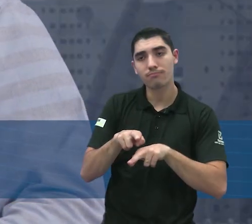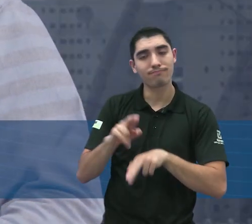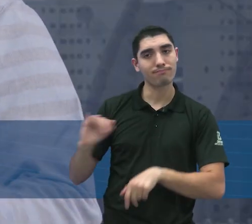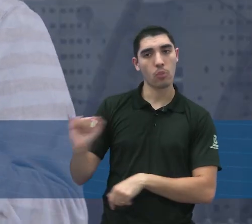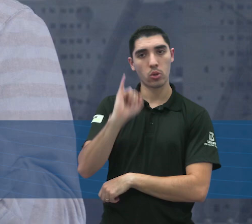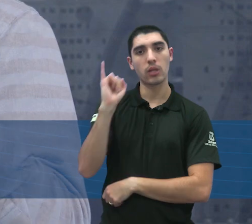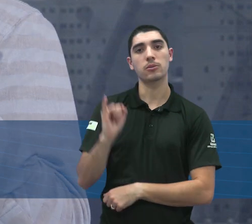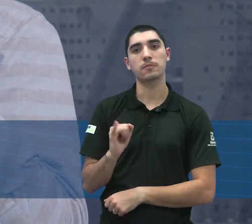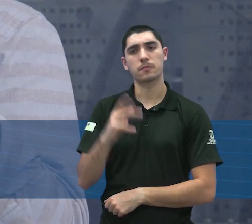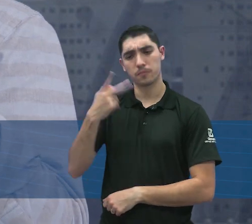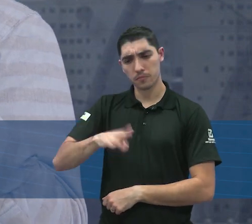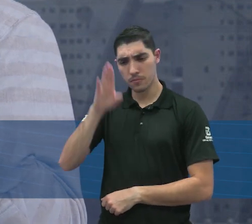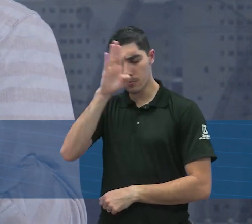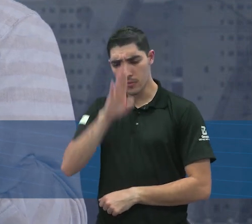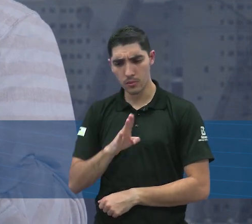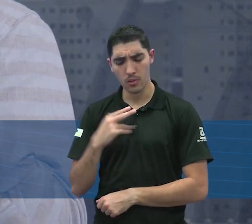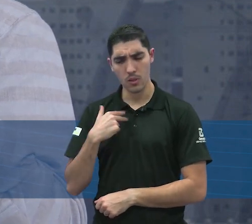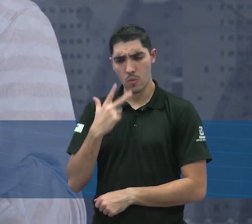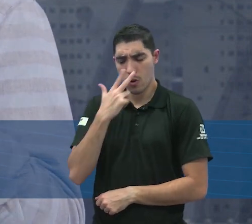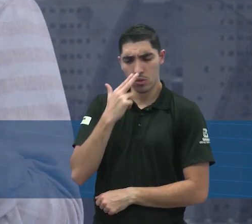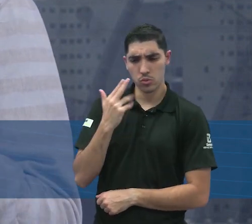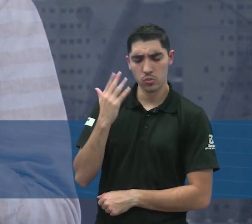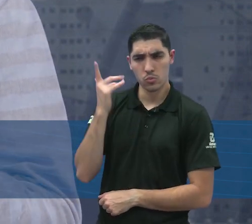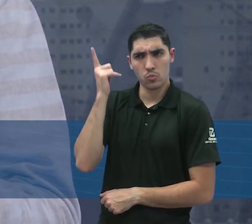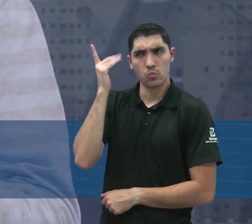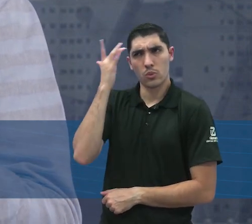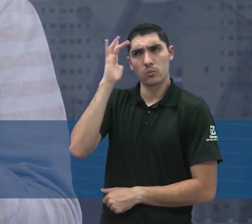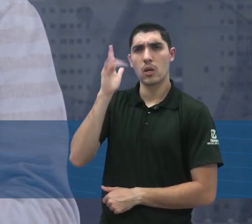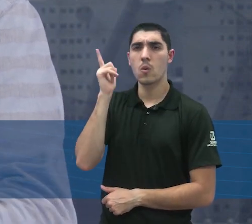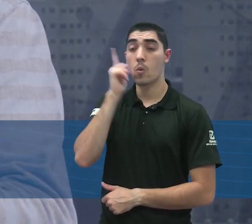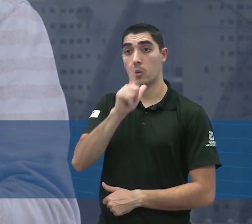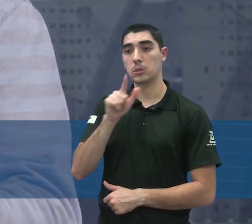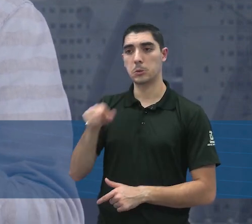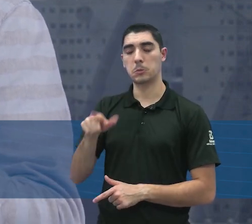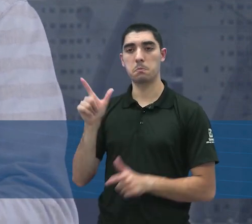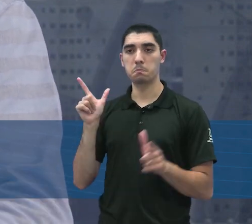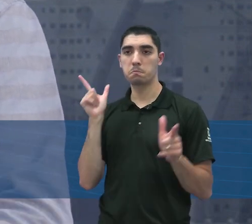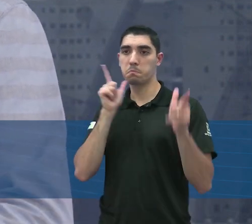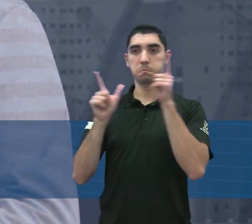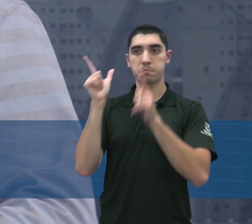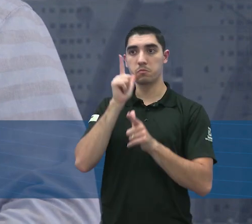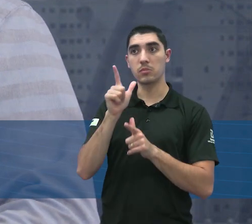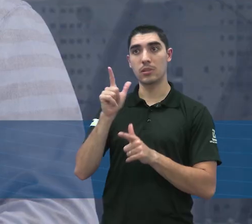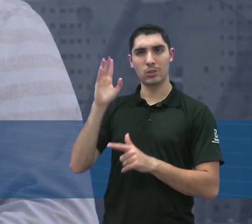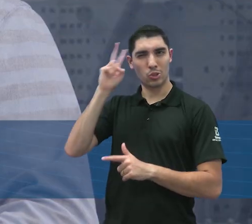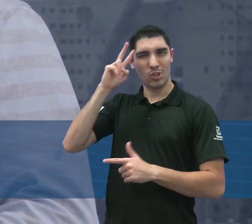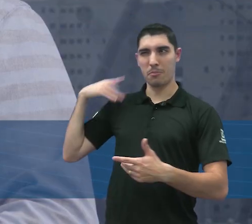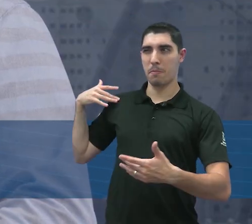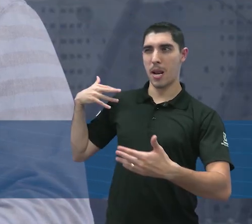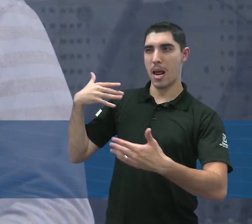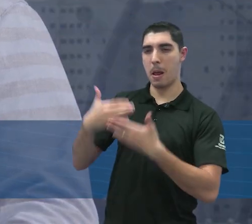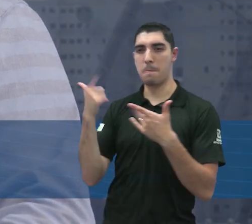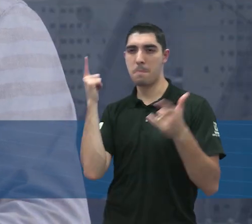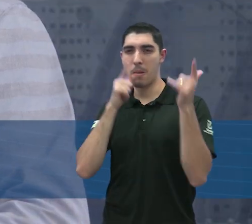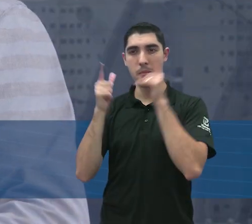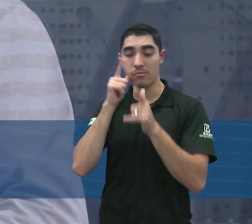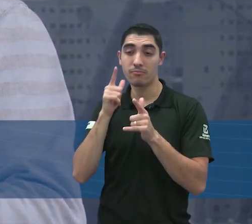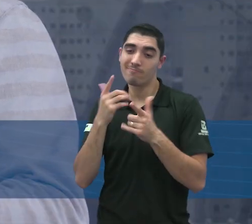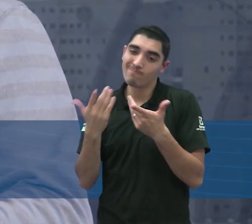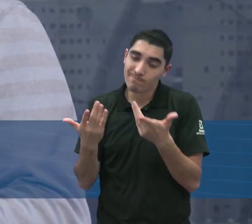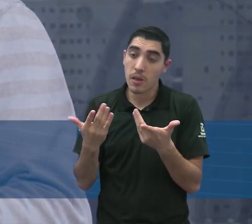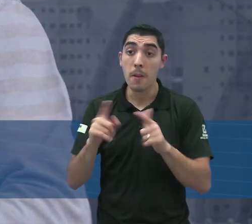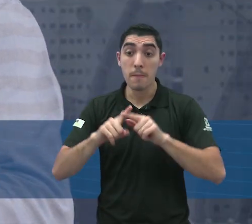Brasil não sei se chegou a ter o melhor aproveitamento possível da situação ao longo da sua história, mas nunca é tarde para